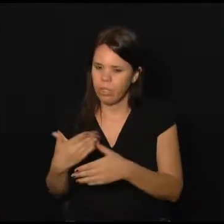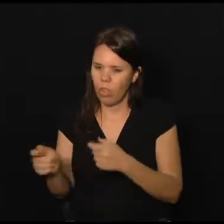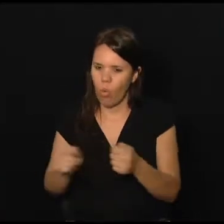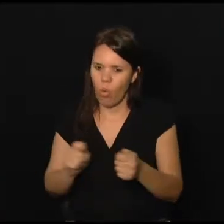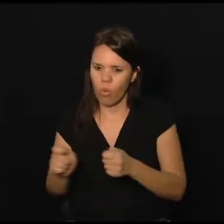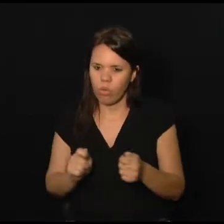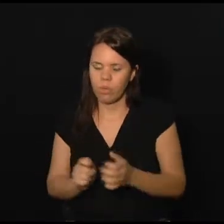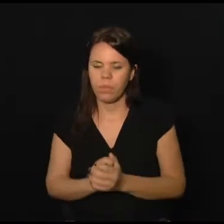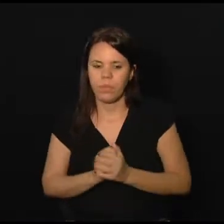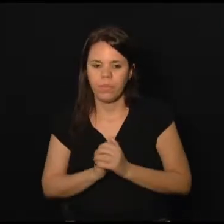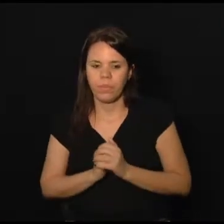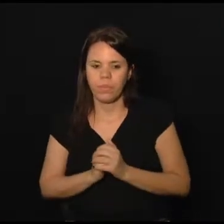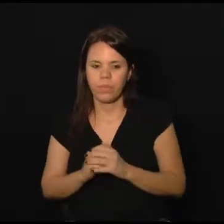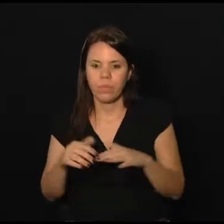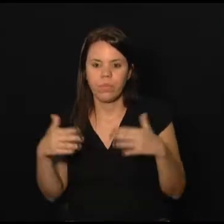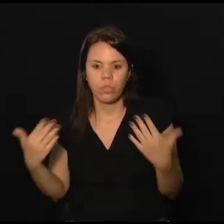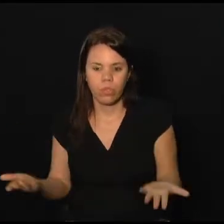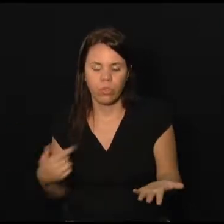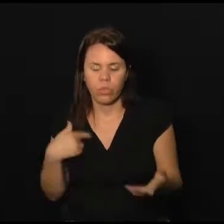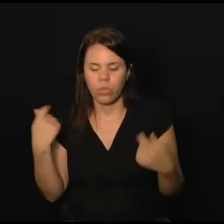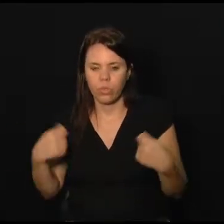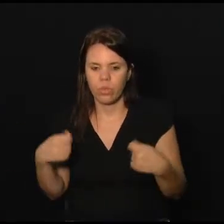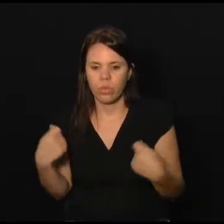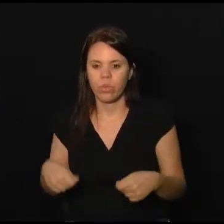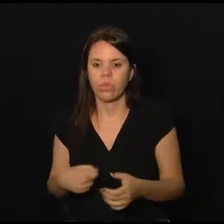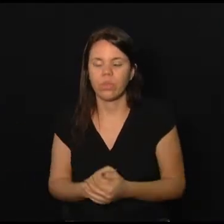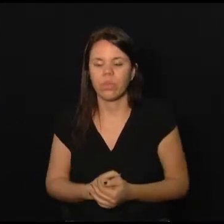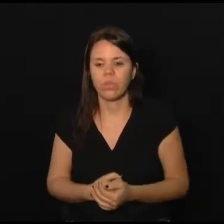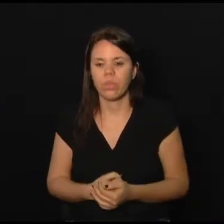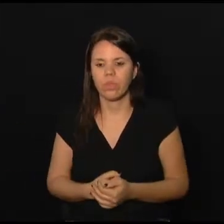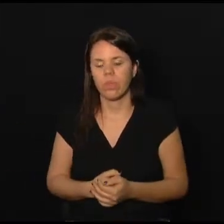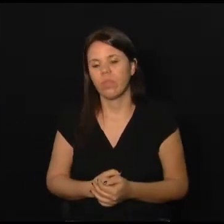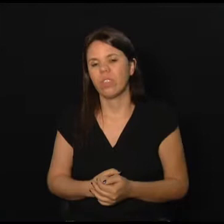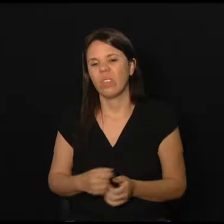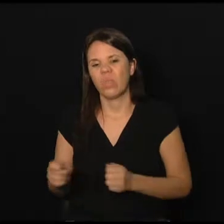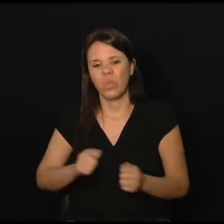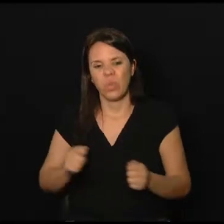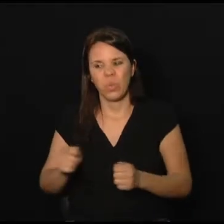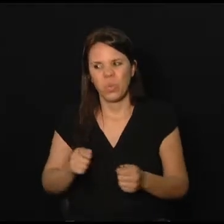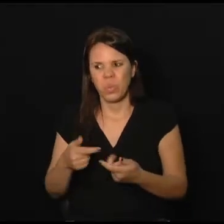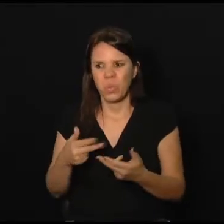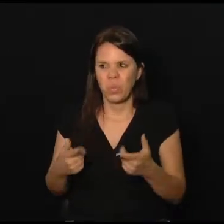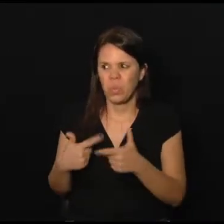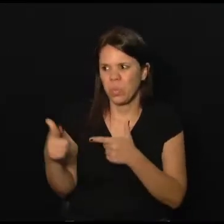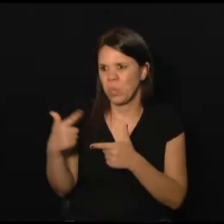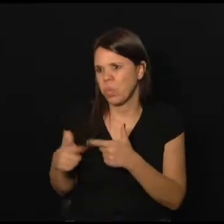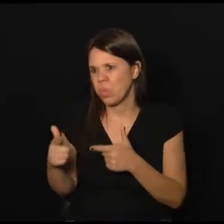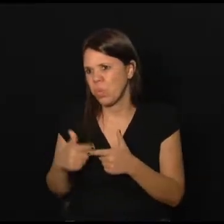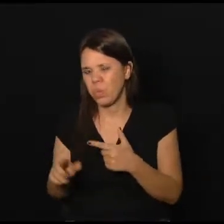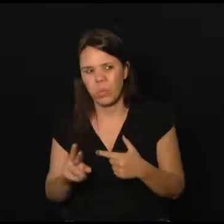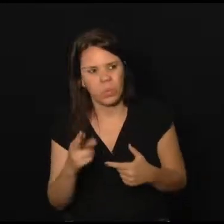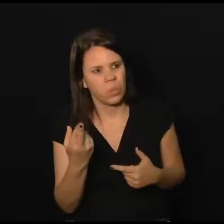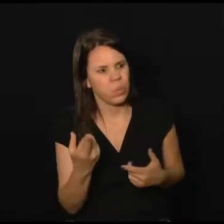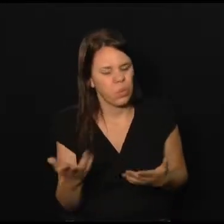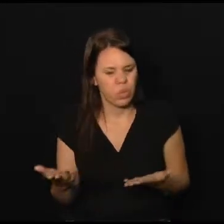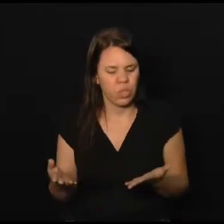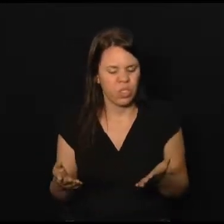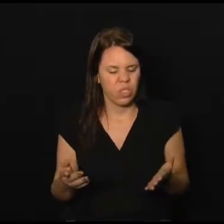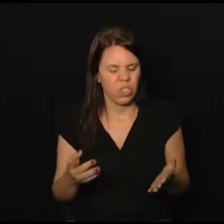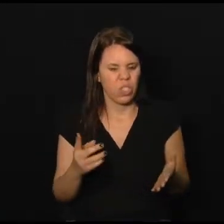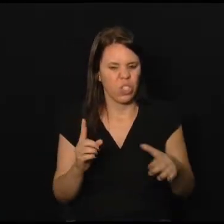controle. Então, ou seja, eu preciso controlar a situação, eu preciso resolver, eu preciso internar.